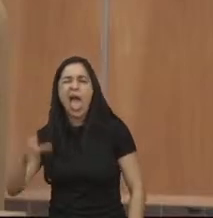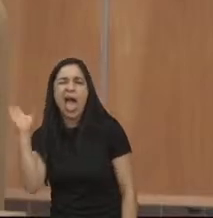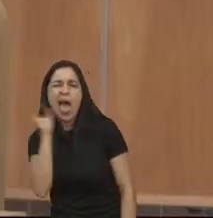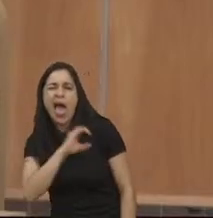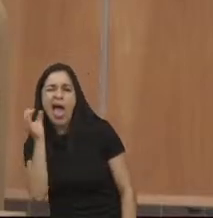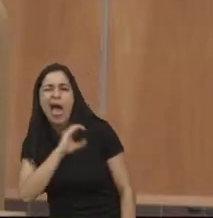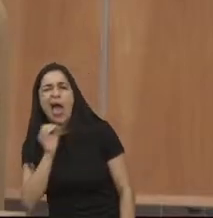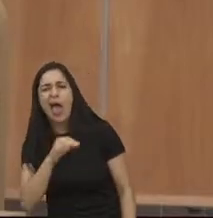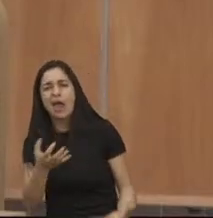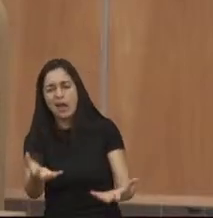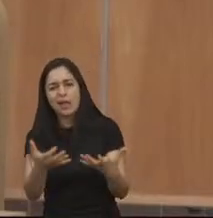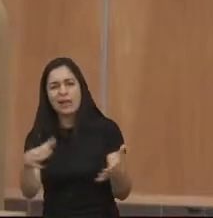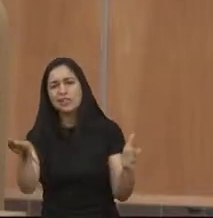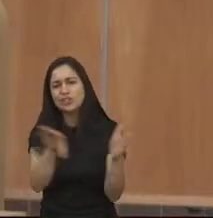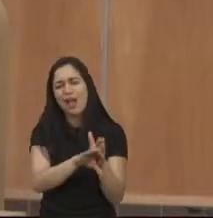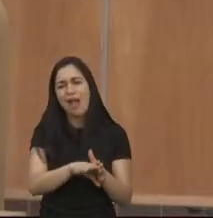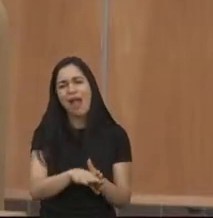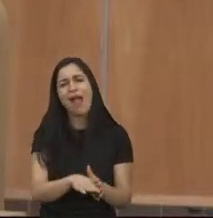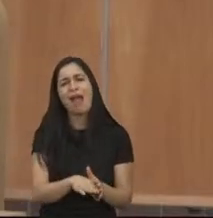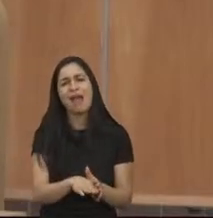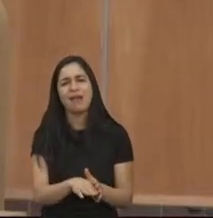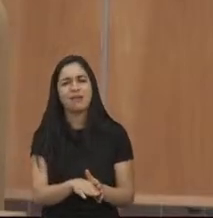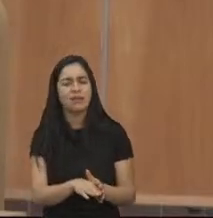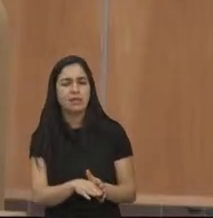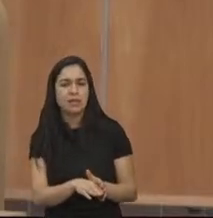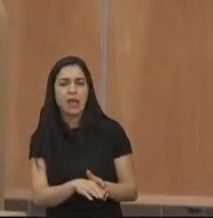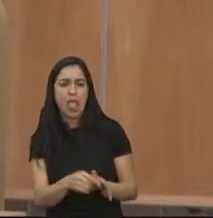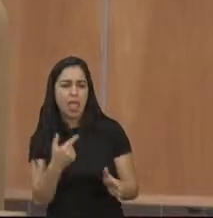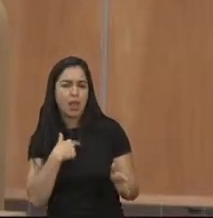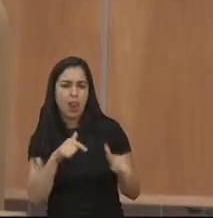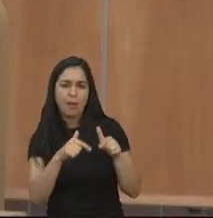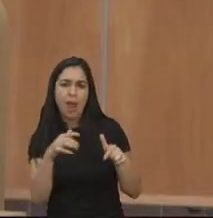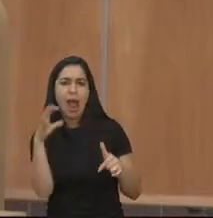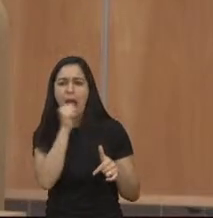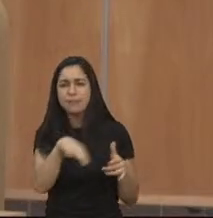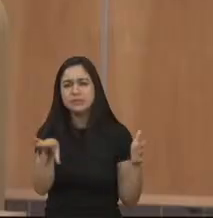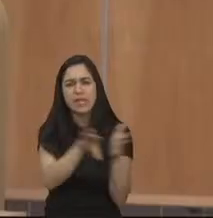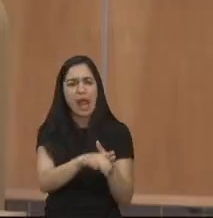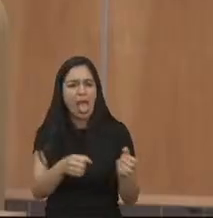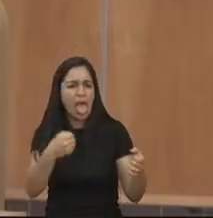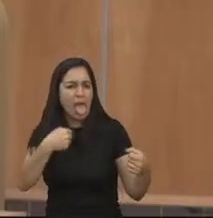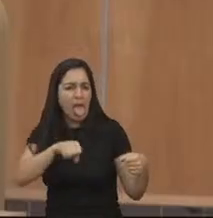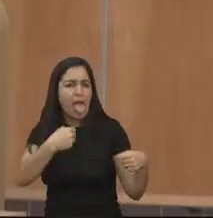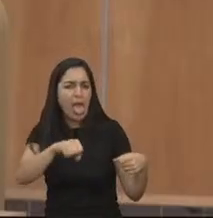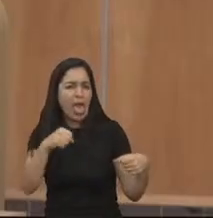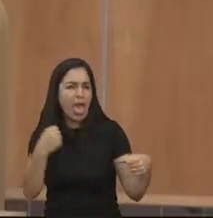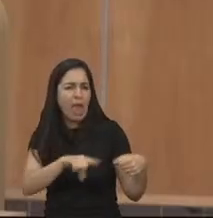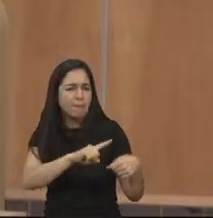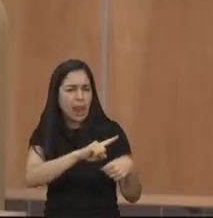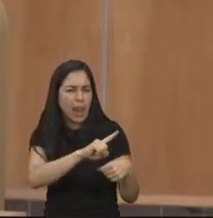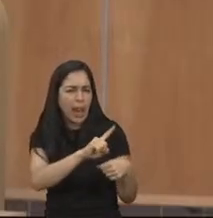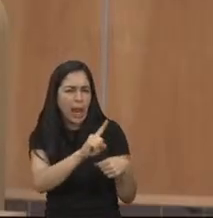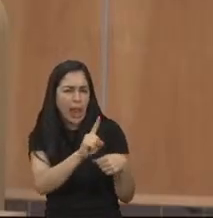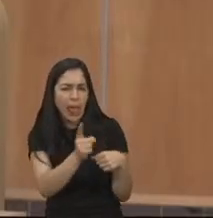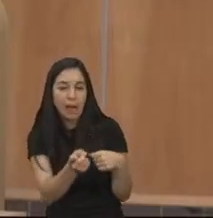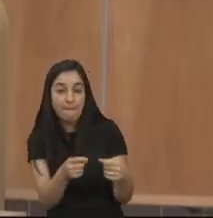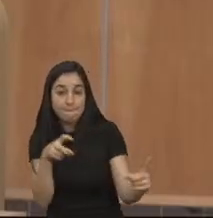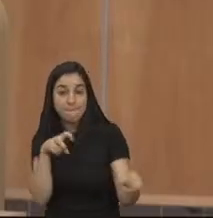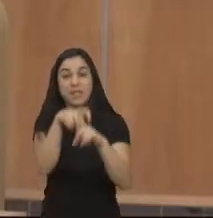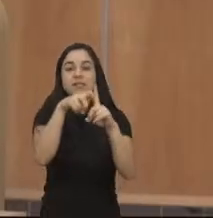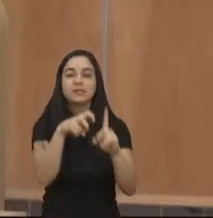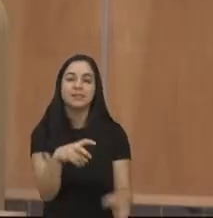de querer chegar rápido no seu serviço, nunca mais sua família viu o seu